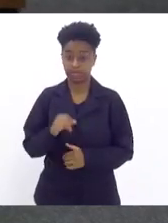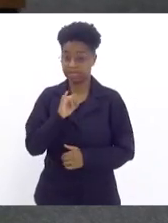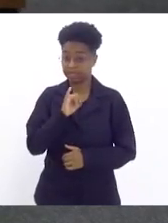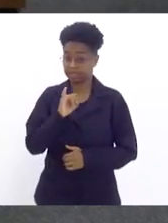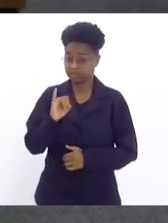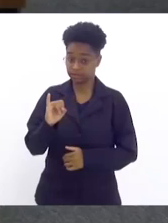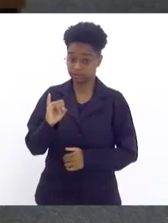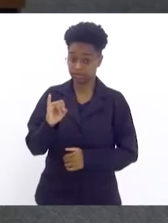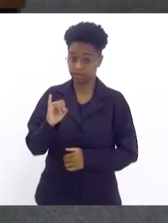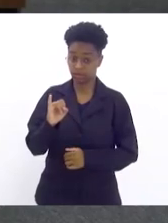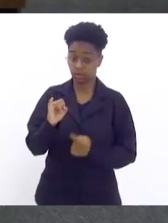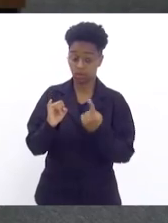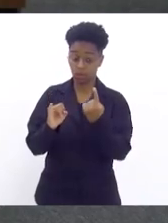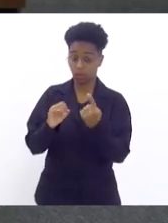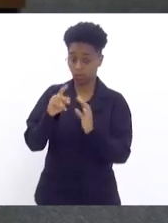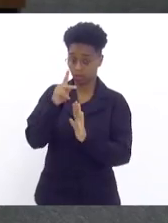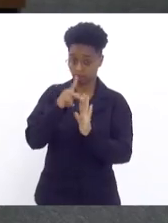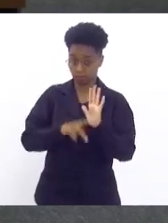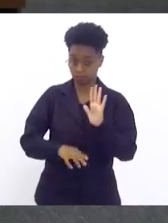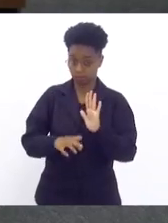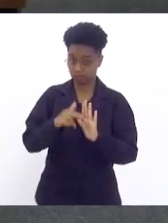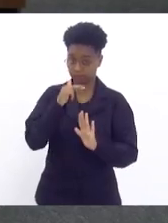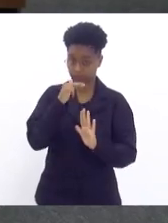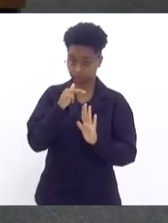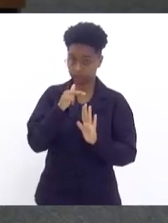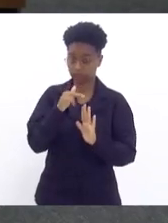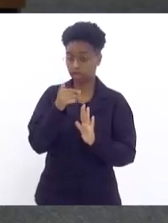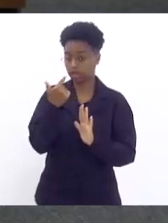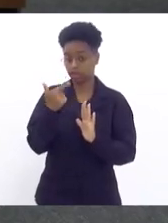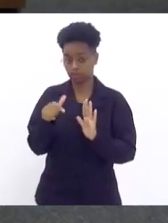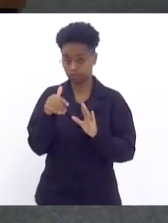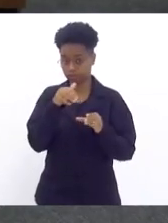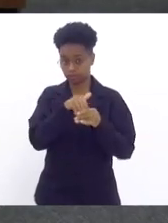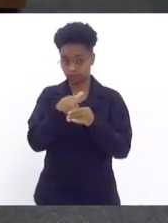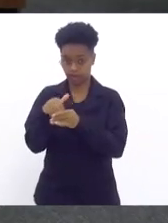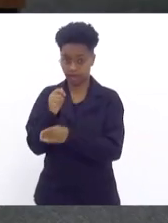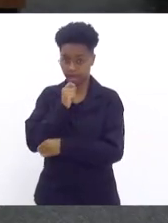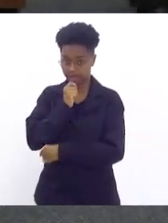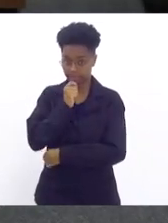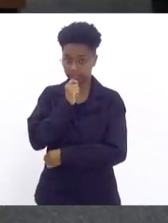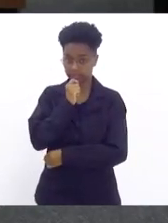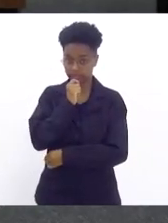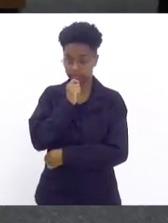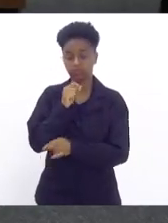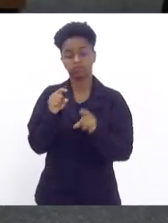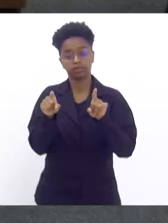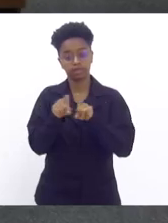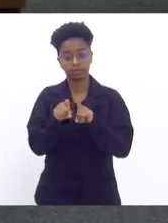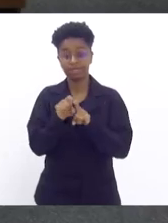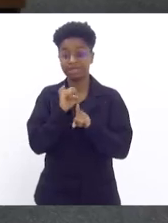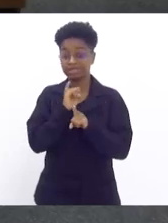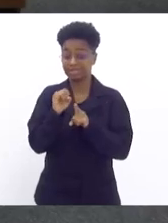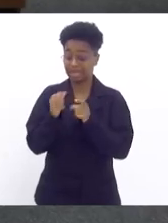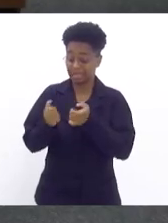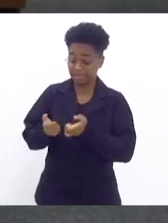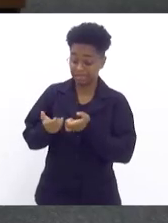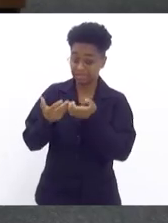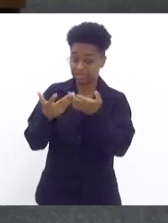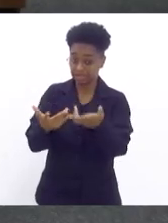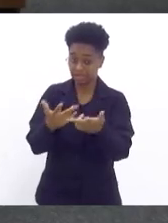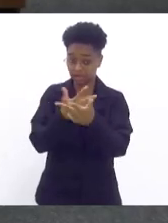uma se um projeto de resolução não passou pela votação e se foi entregue algo